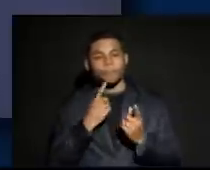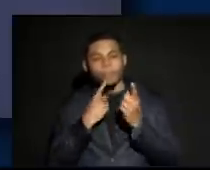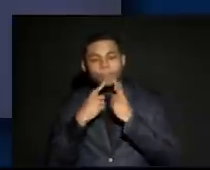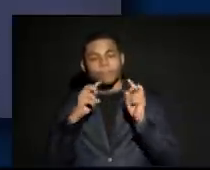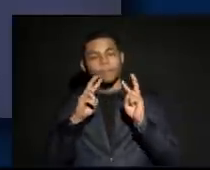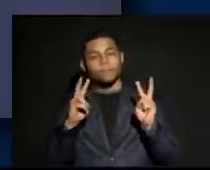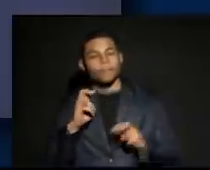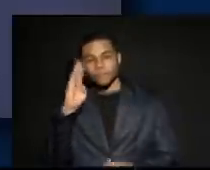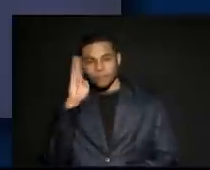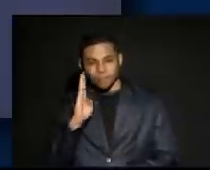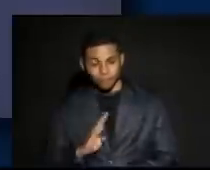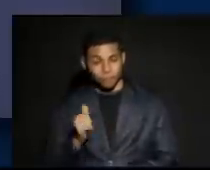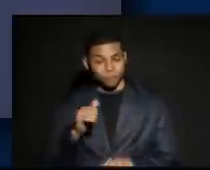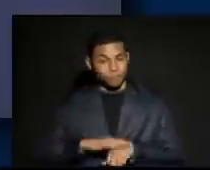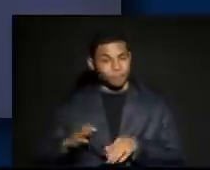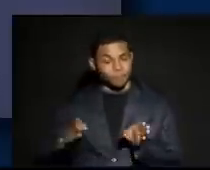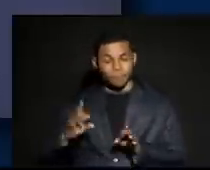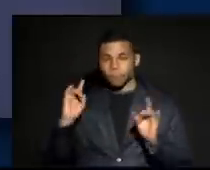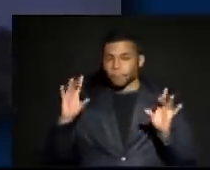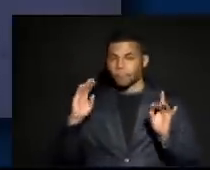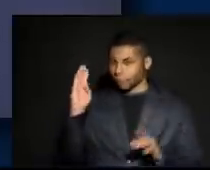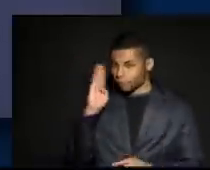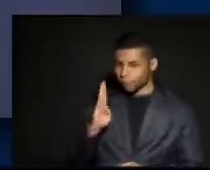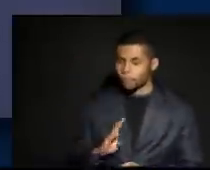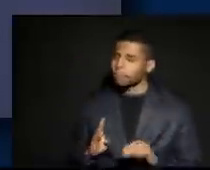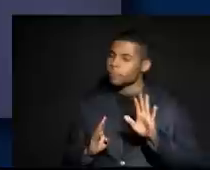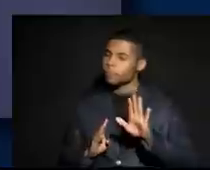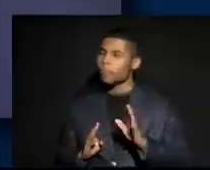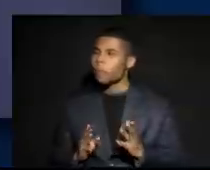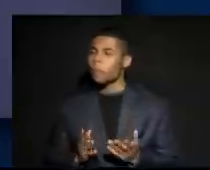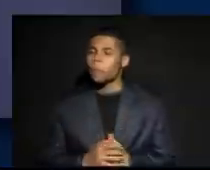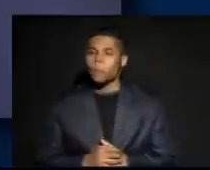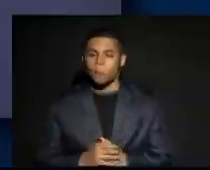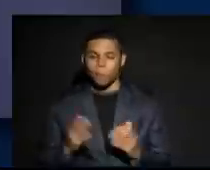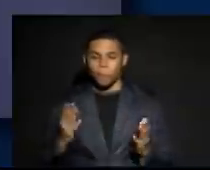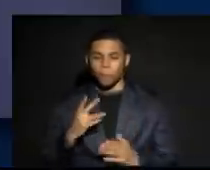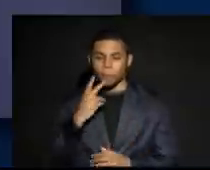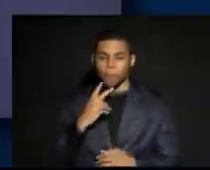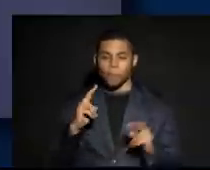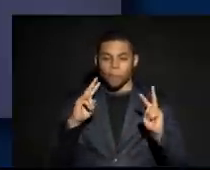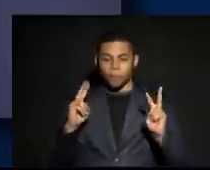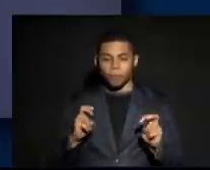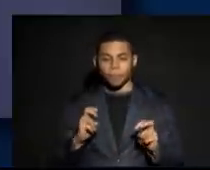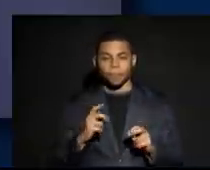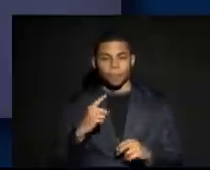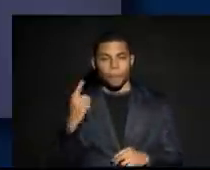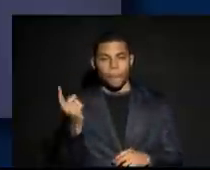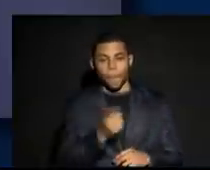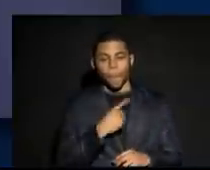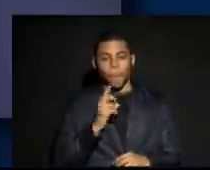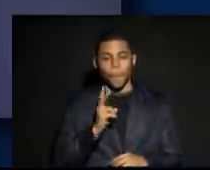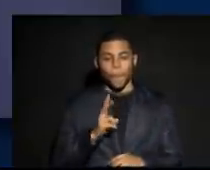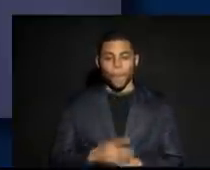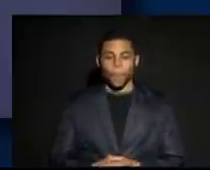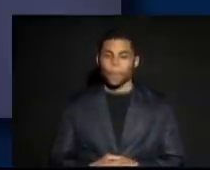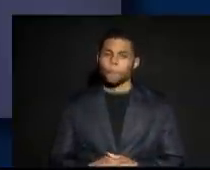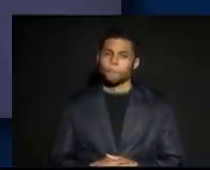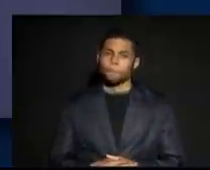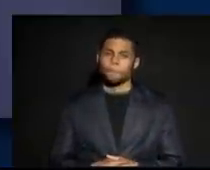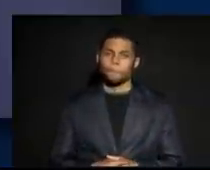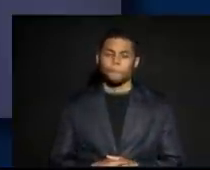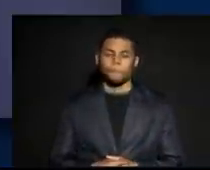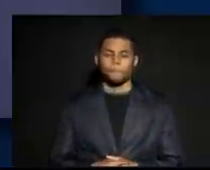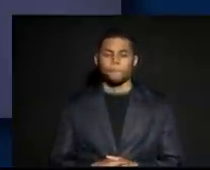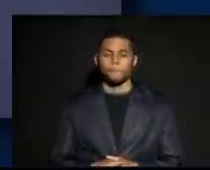falar muito sobre o Brasil momento muito especial do Brasil mas não tem como não começar a falando talvez do bode na sala do assunto que eu tô nos falando já